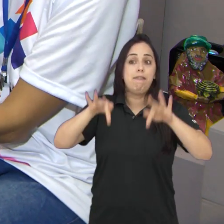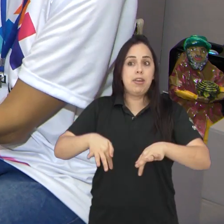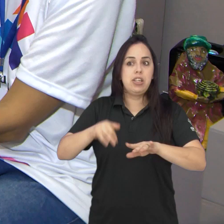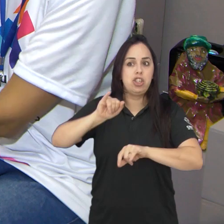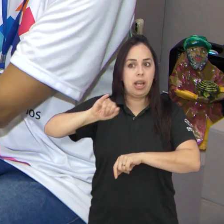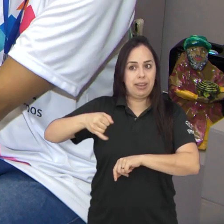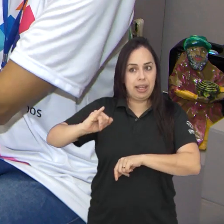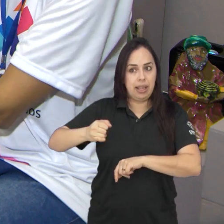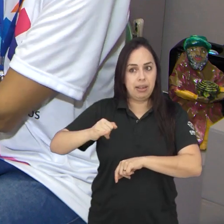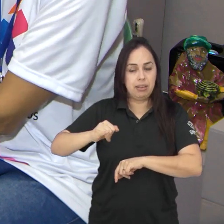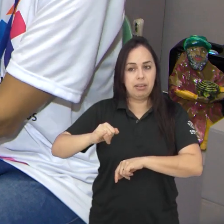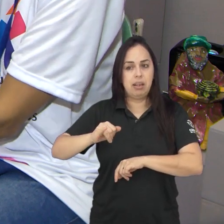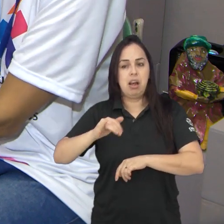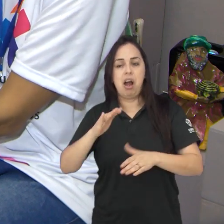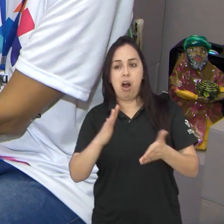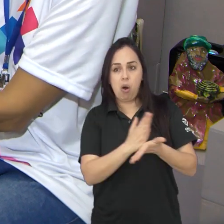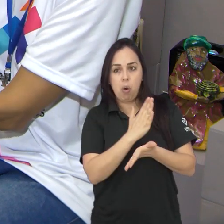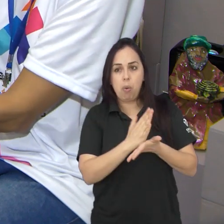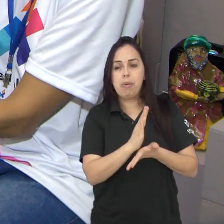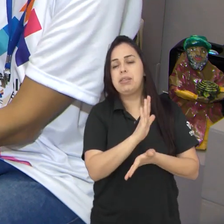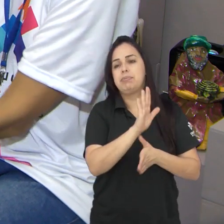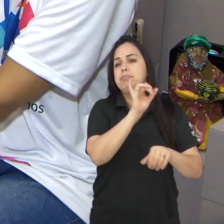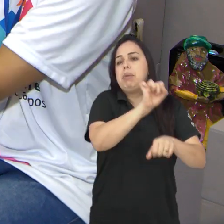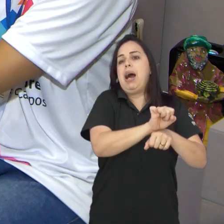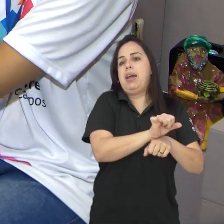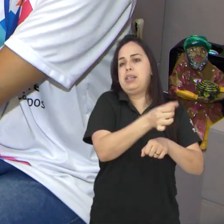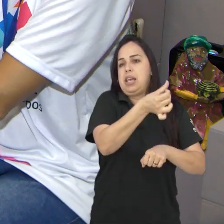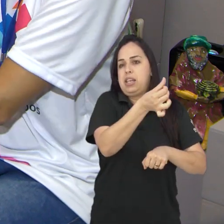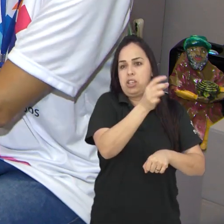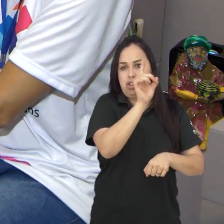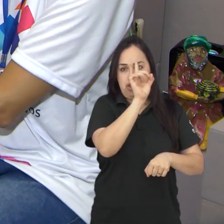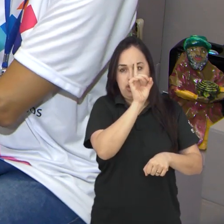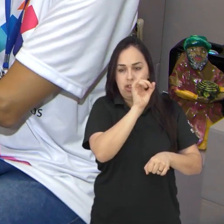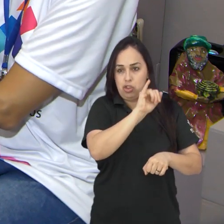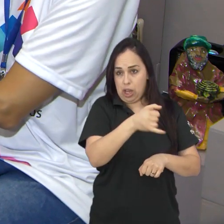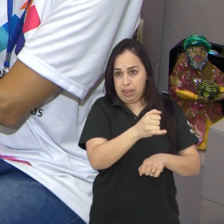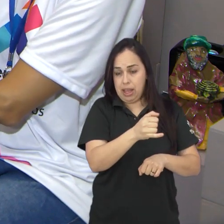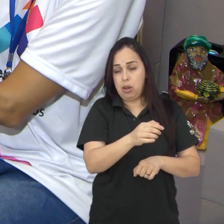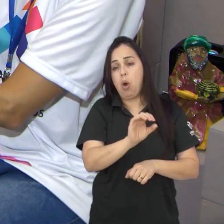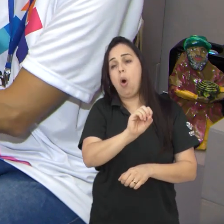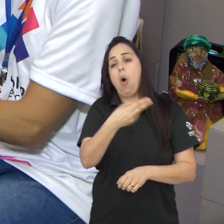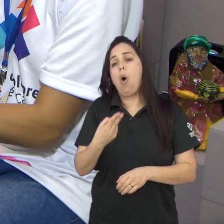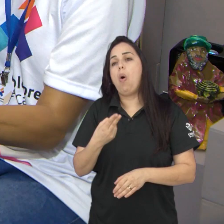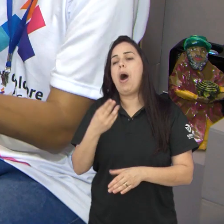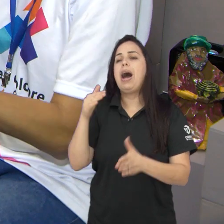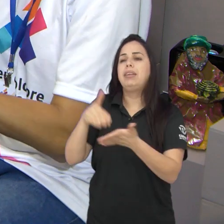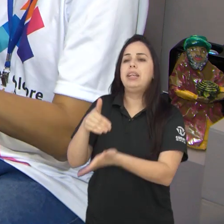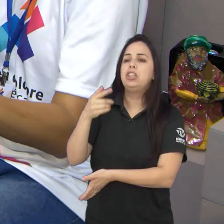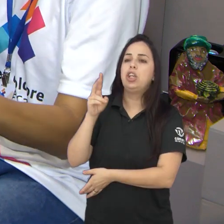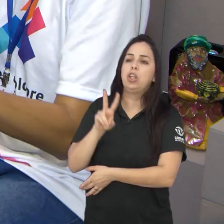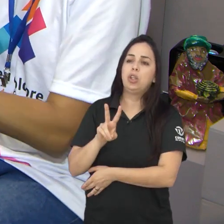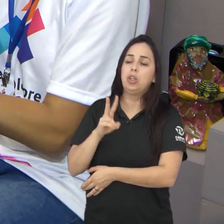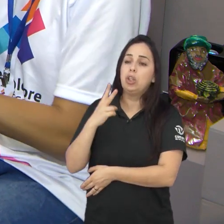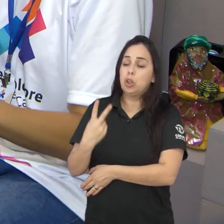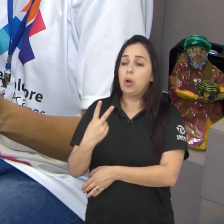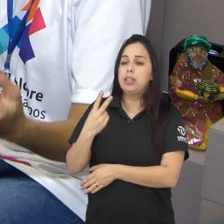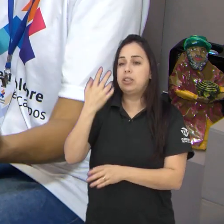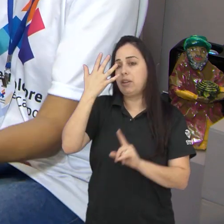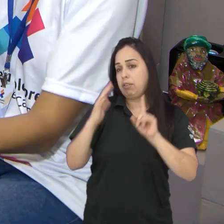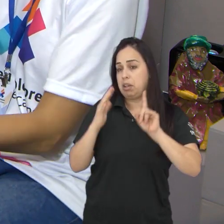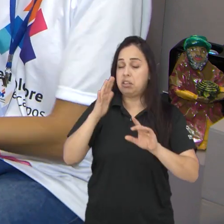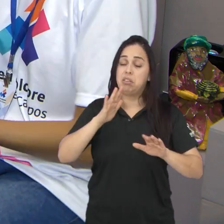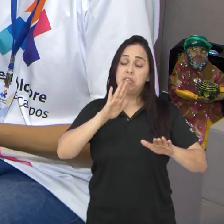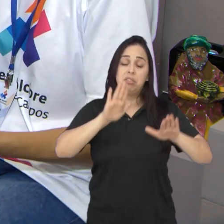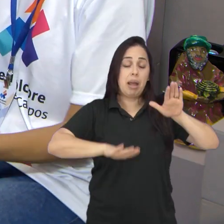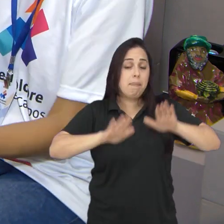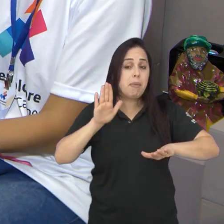Algumas param em 6 de janeiro, que é o dia de Reis, outras vão até o dia 2 de fevereiro. Então tem uma variação de acordo